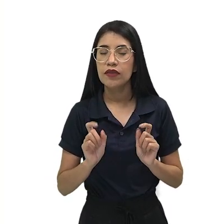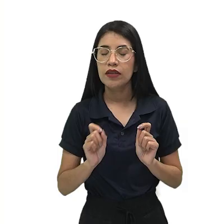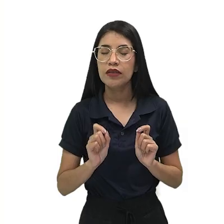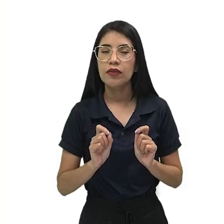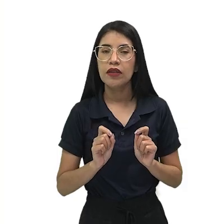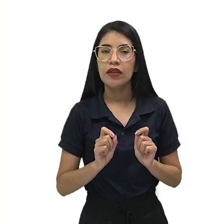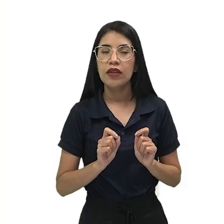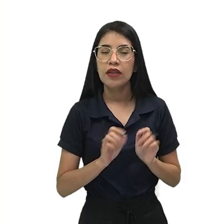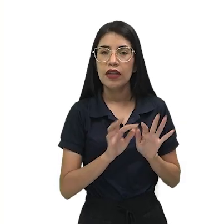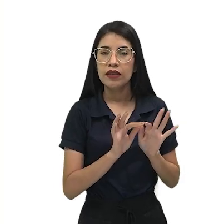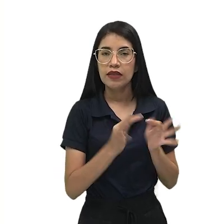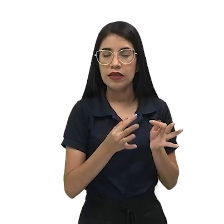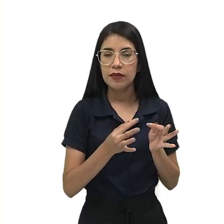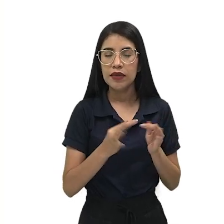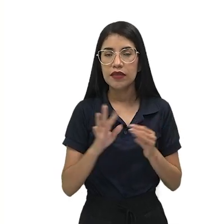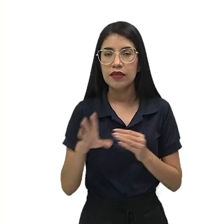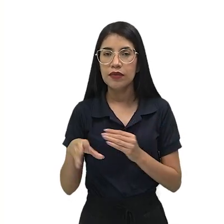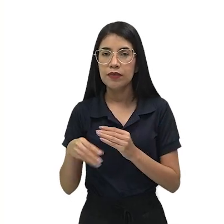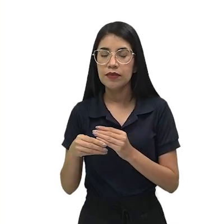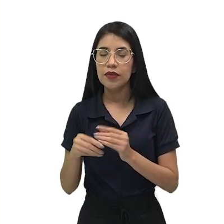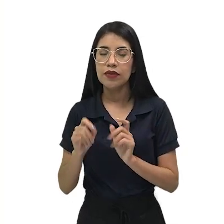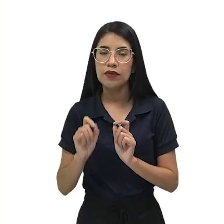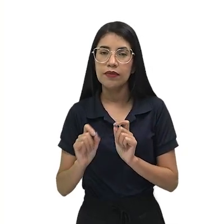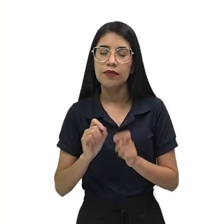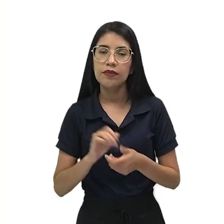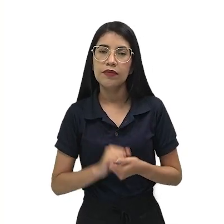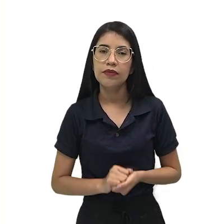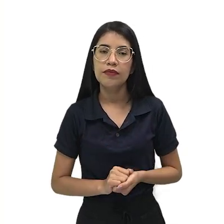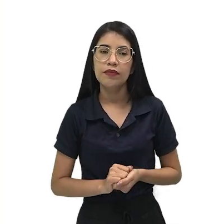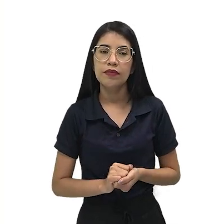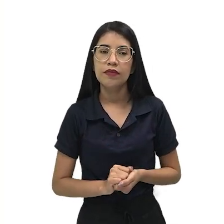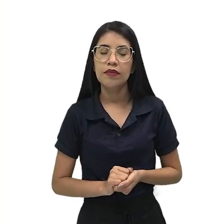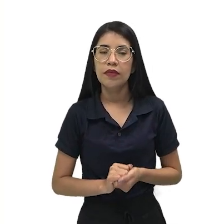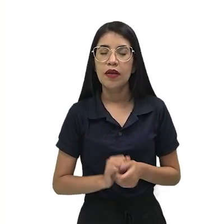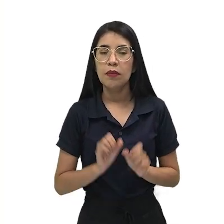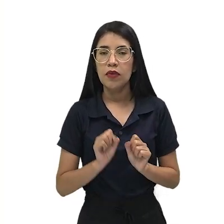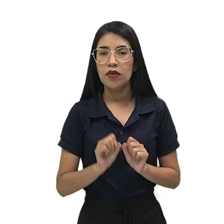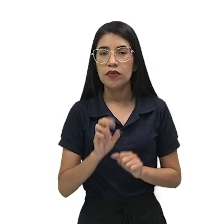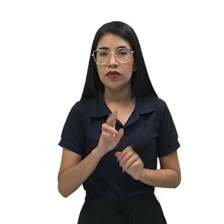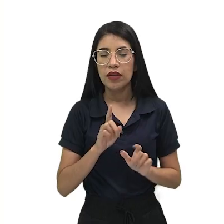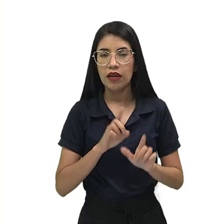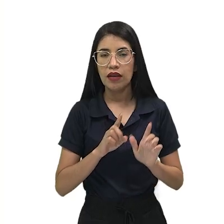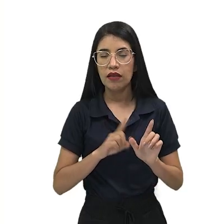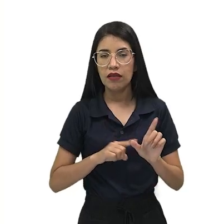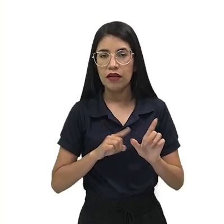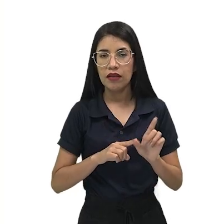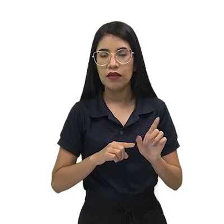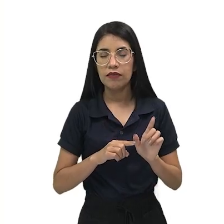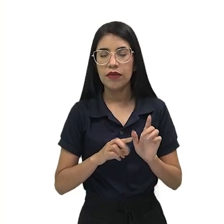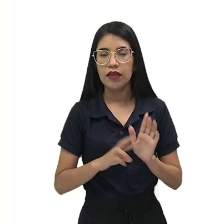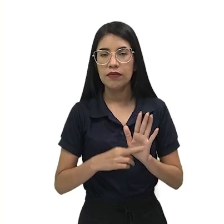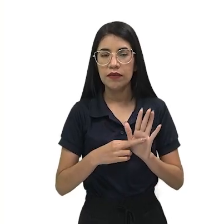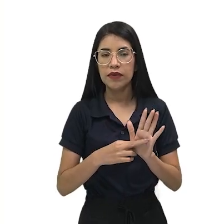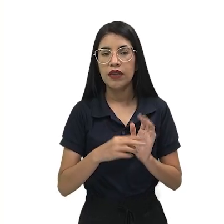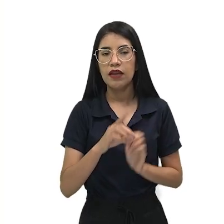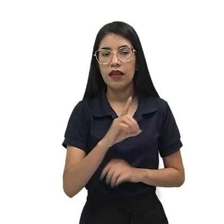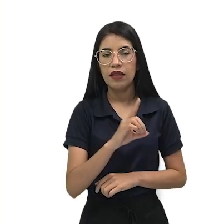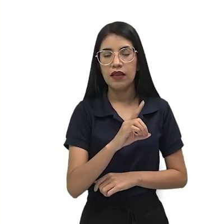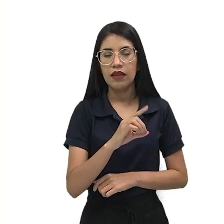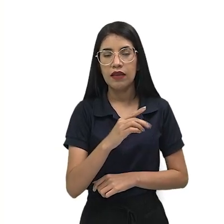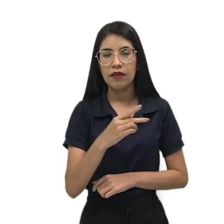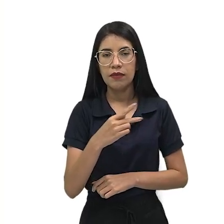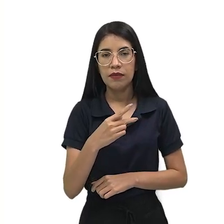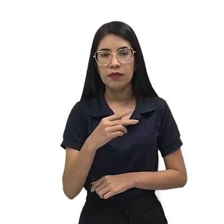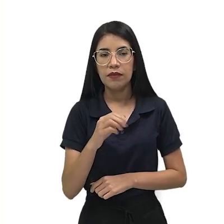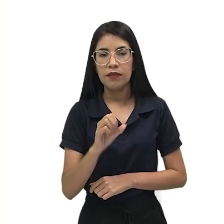dízima periódica simples, né, que você pode até chamar de DPS, ou uma dízima periódica